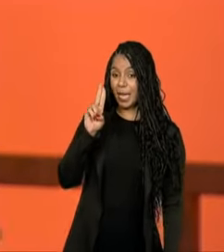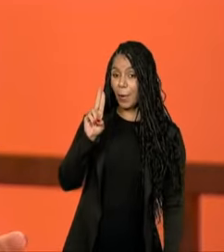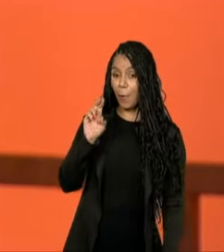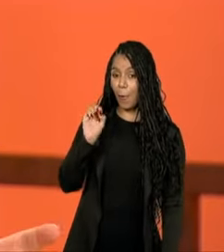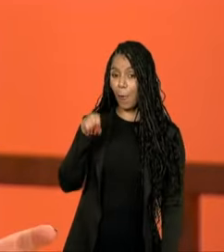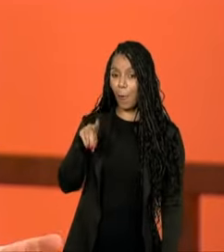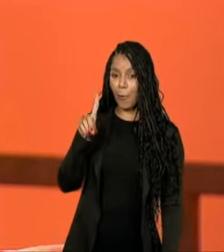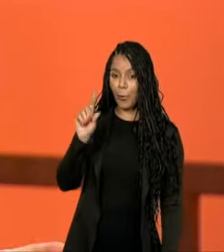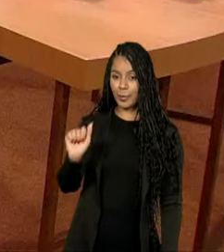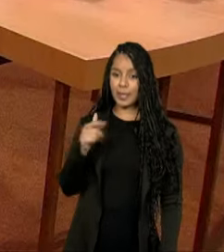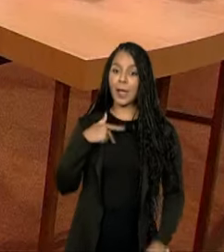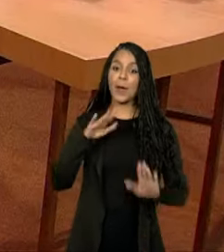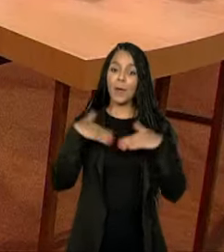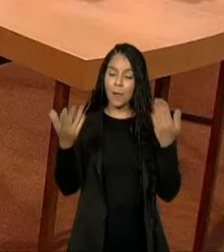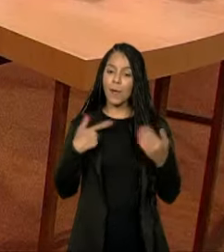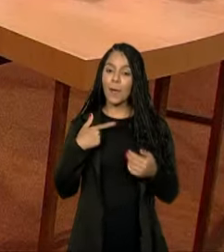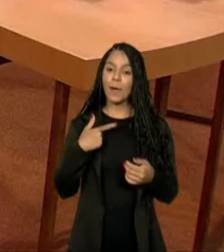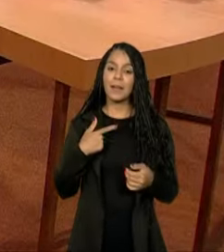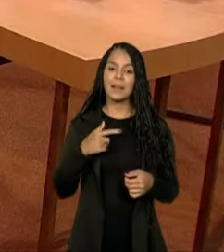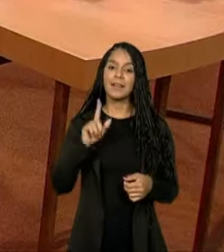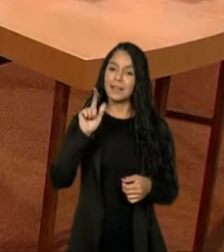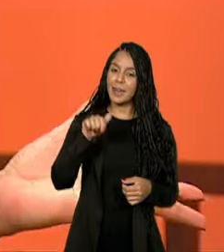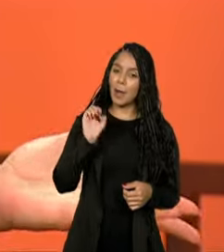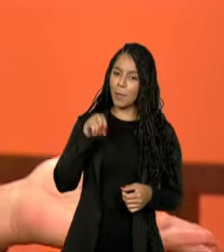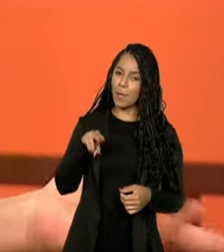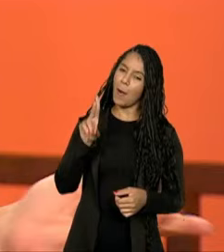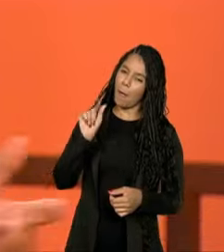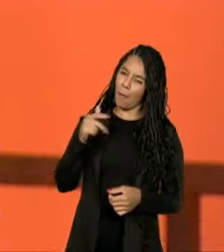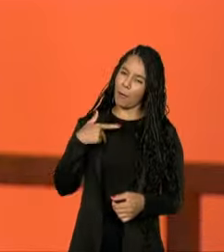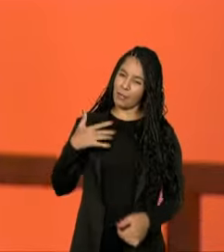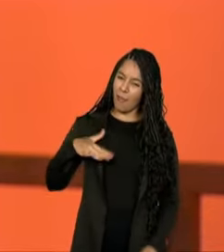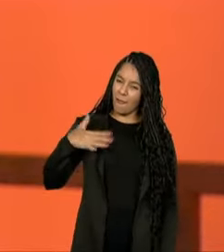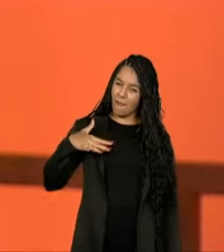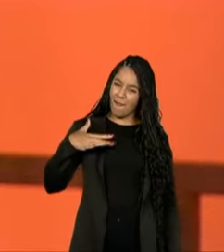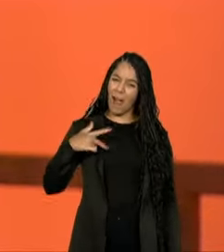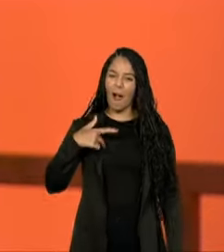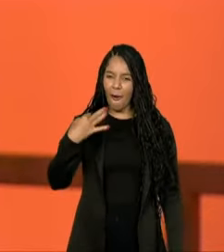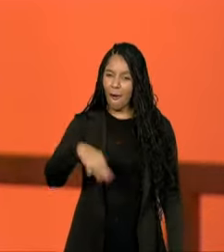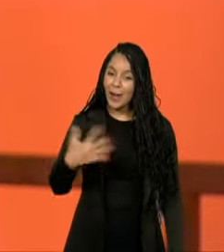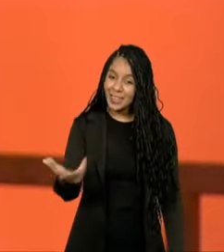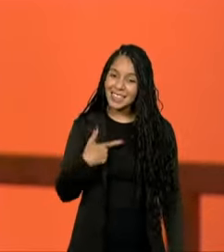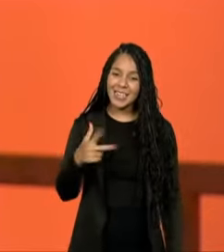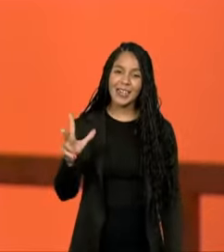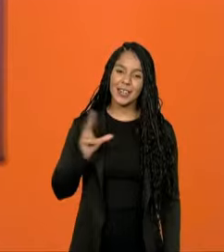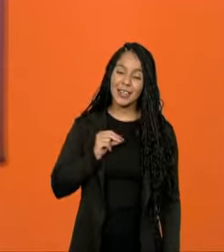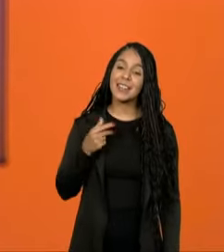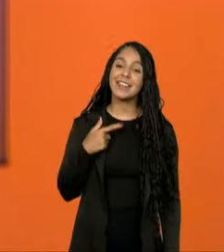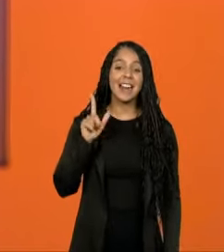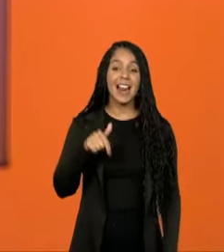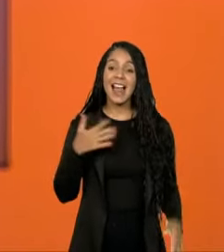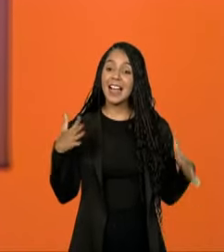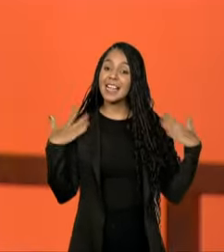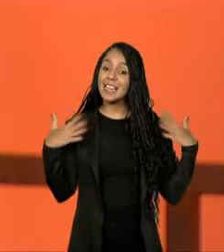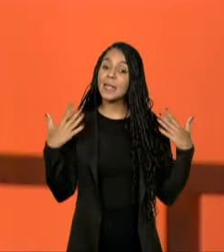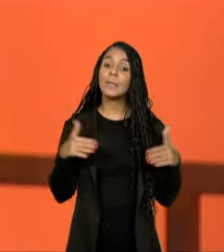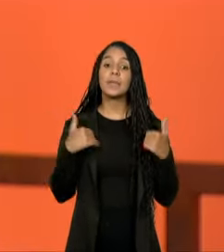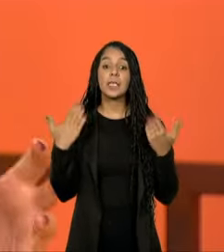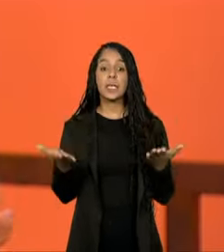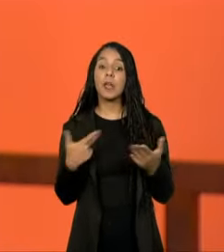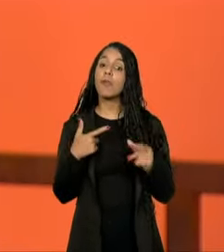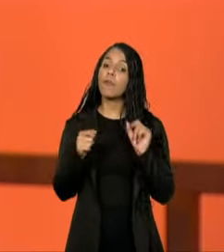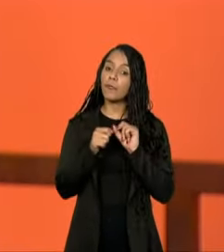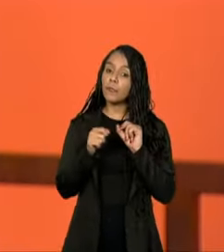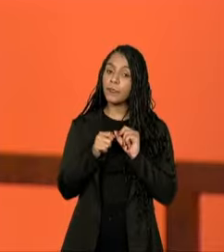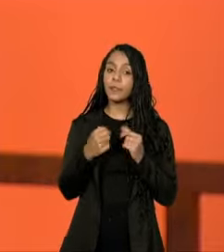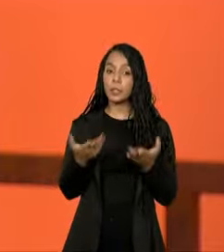onda? Quando a bola entra... Deu onda, é uma onda, é uma onda. Dá uma onda, nossa, legal, né? Deu onda. Dá uma alegria. E aí eu